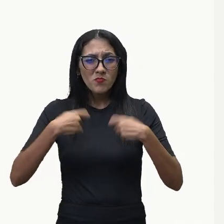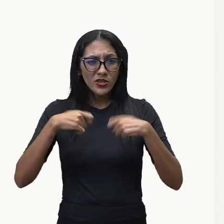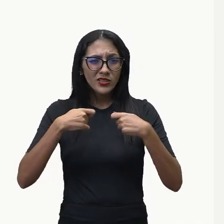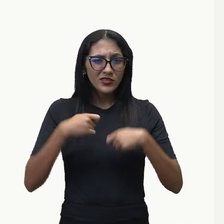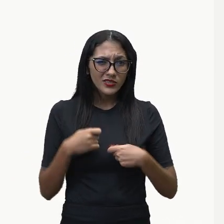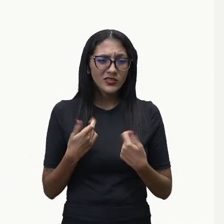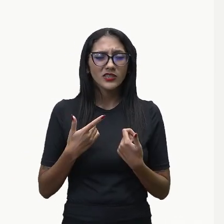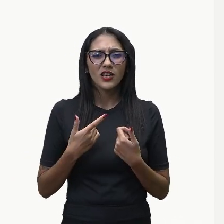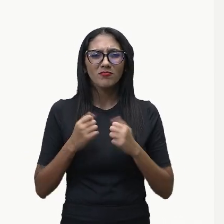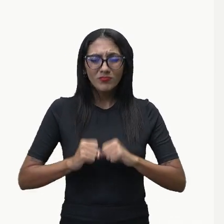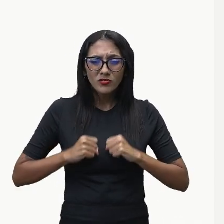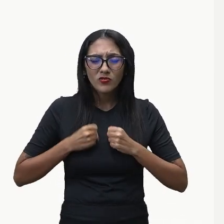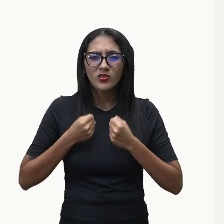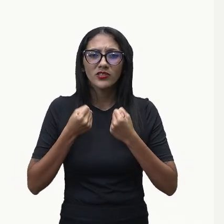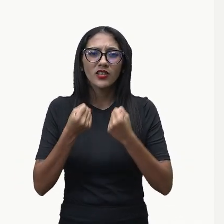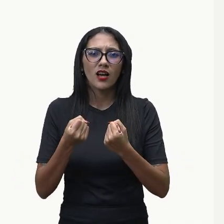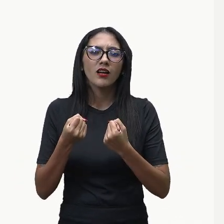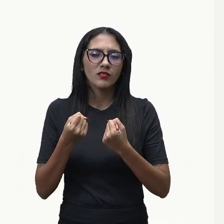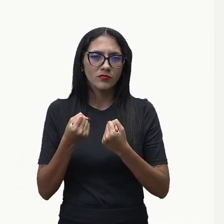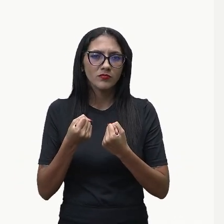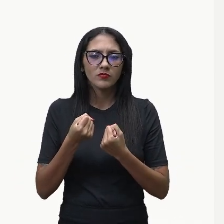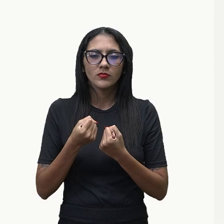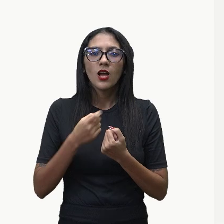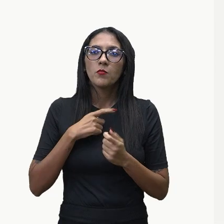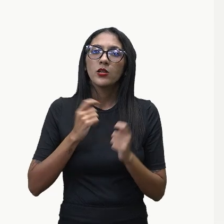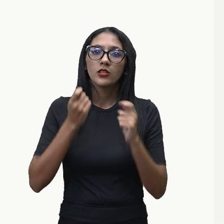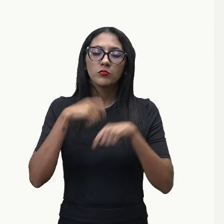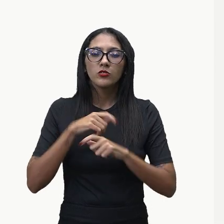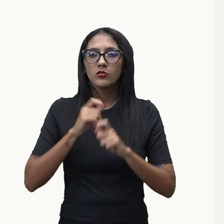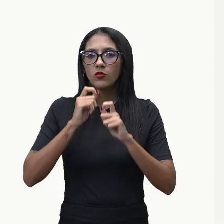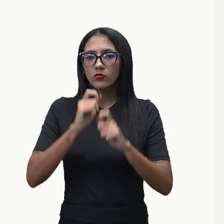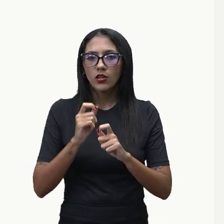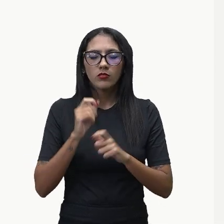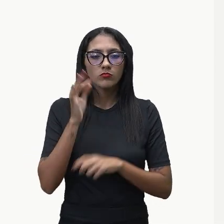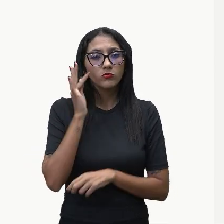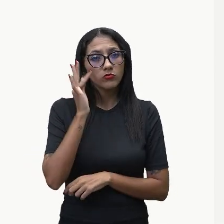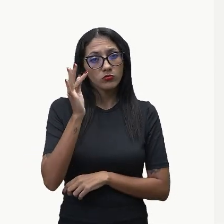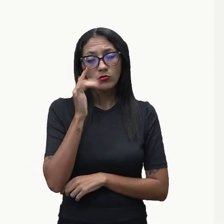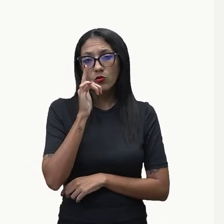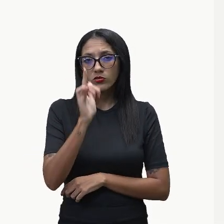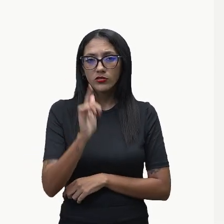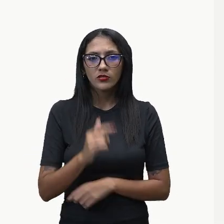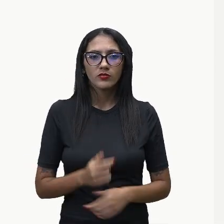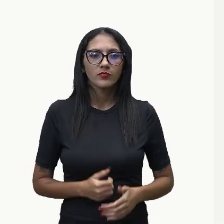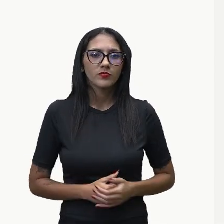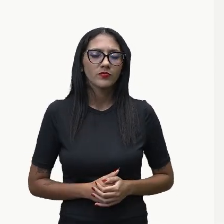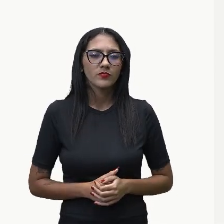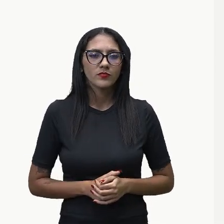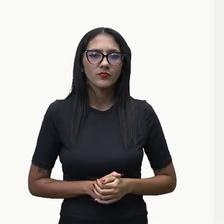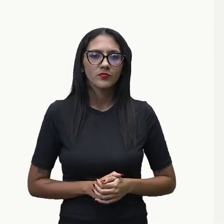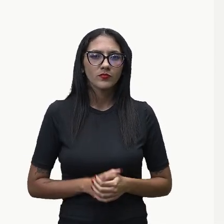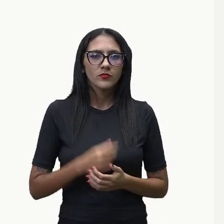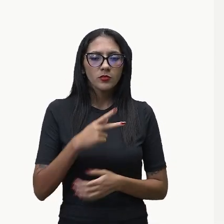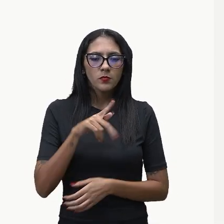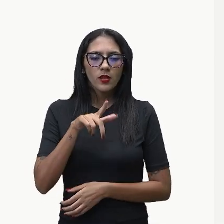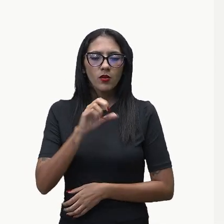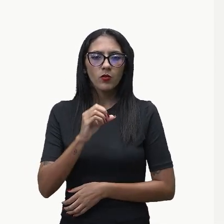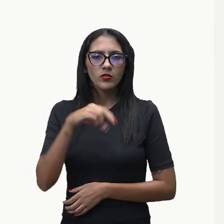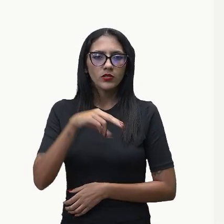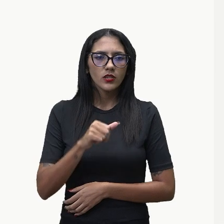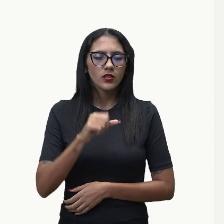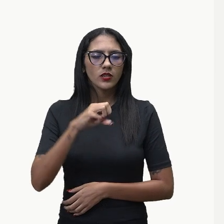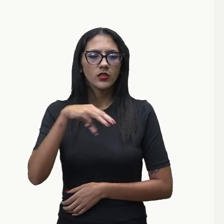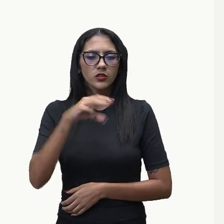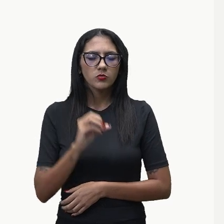essa dor para chegar à glória. Nós vamos ter essa ideia na construção do texto. E o pleonasmo reforça essa ideia também